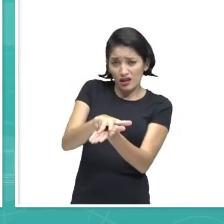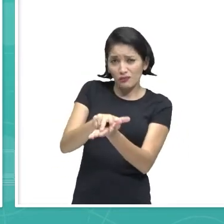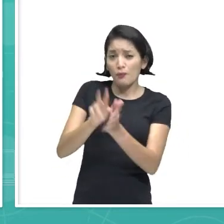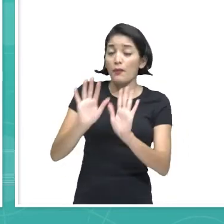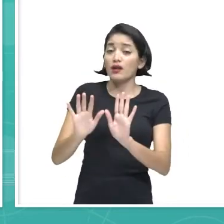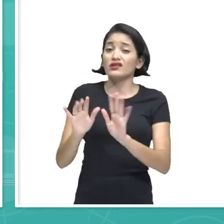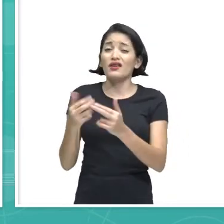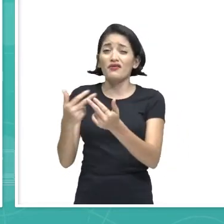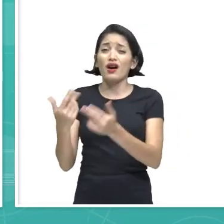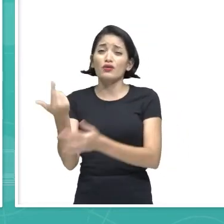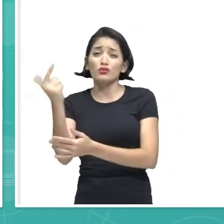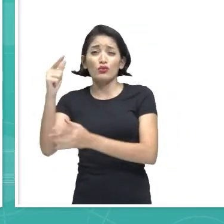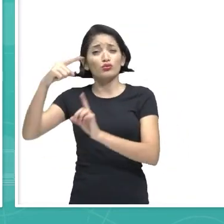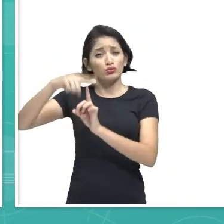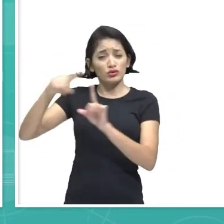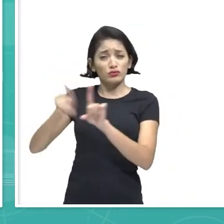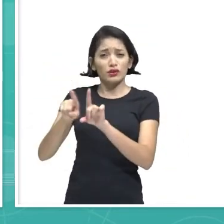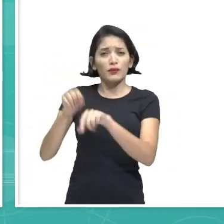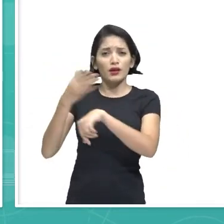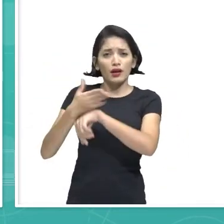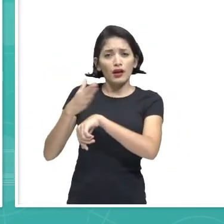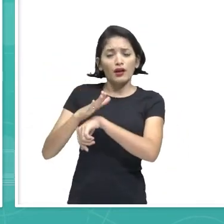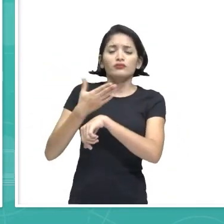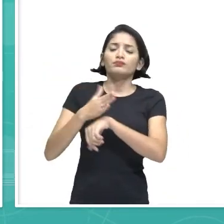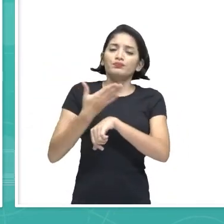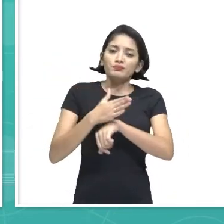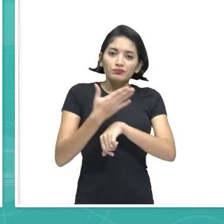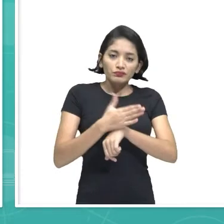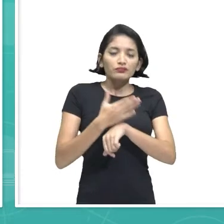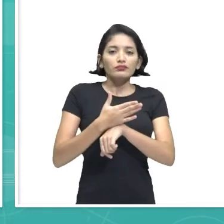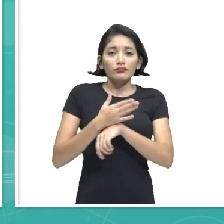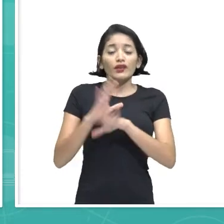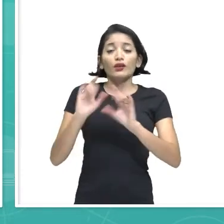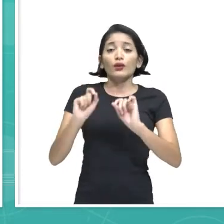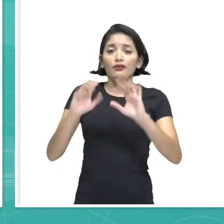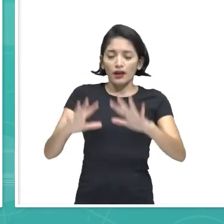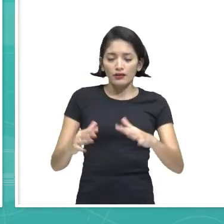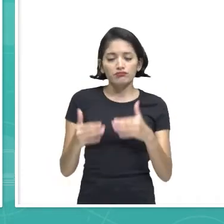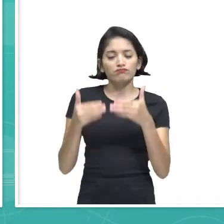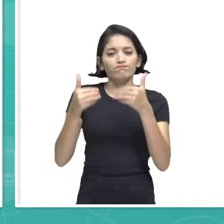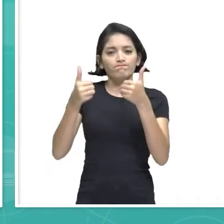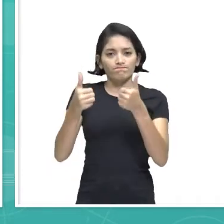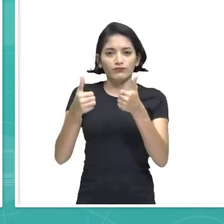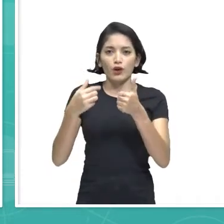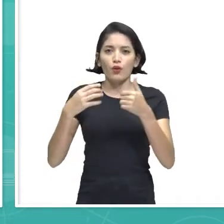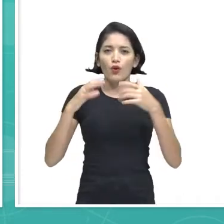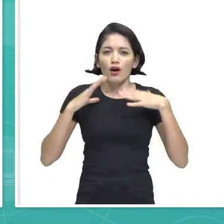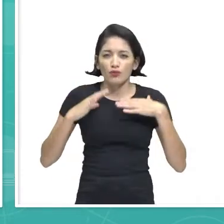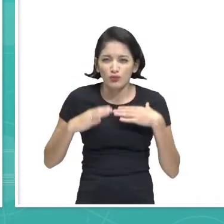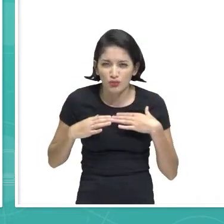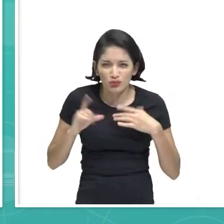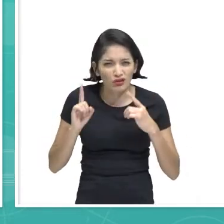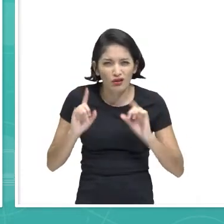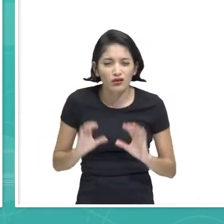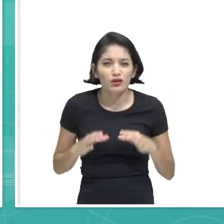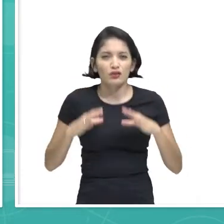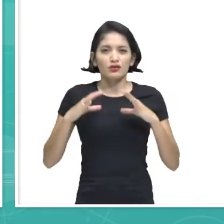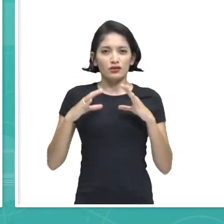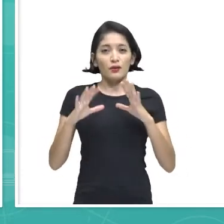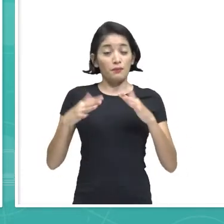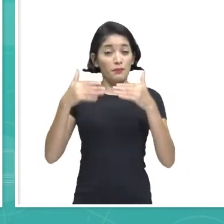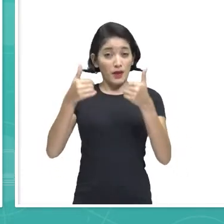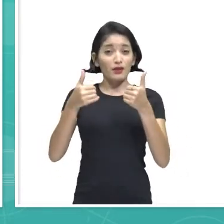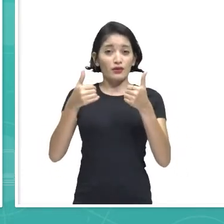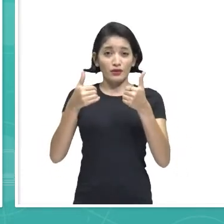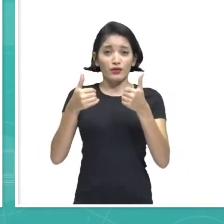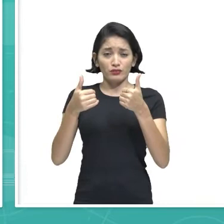Tem vários tipos de atividades que a pessoa vai fazendo e vai melhorando a sua postura. Isso é importante para o nosso